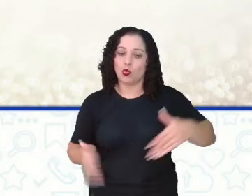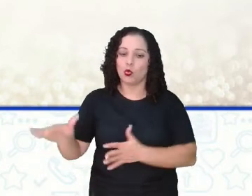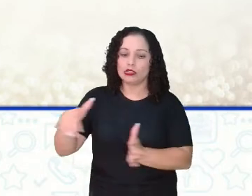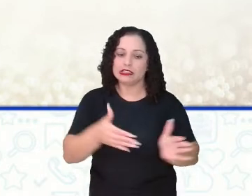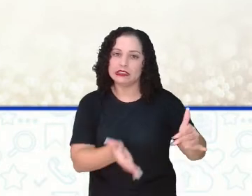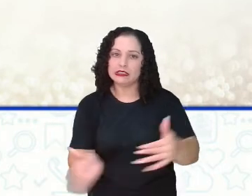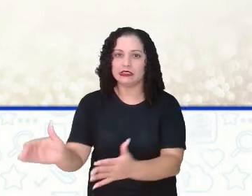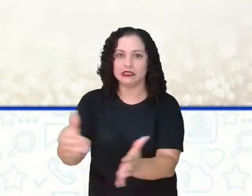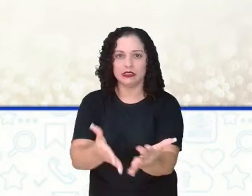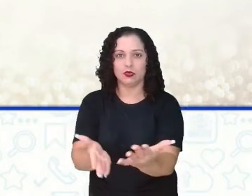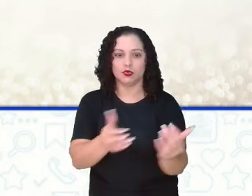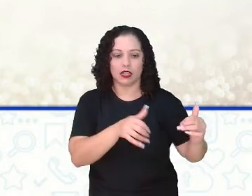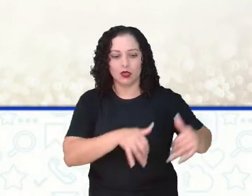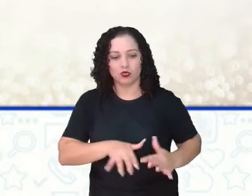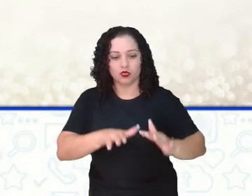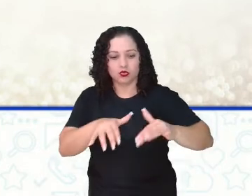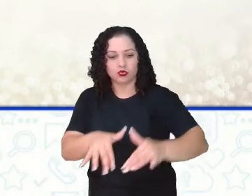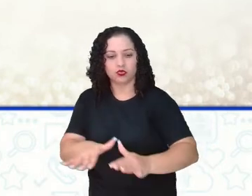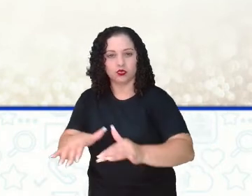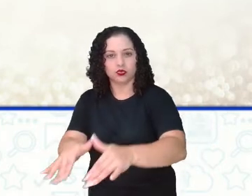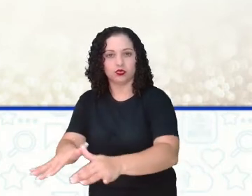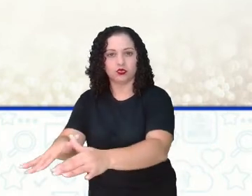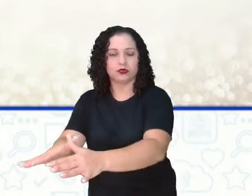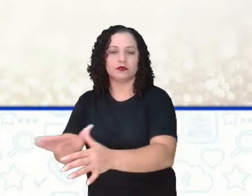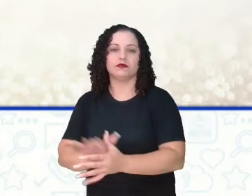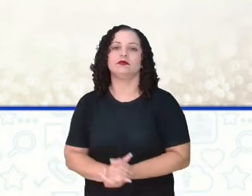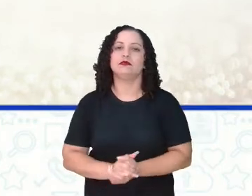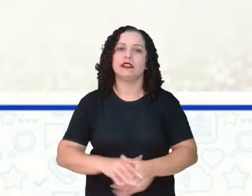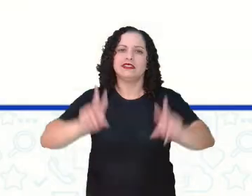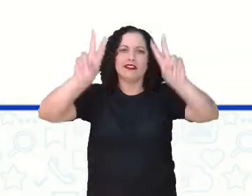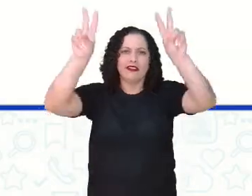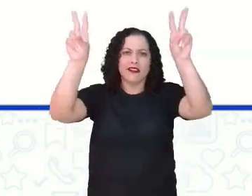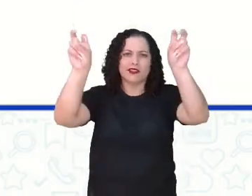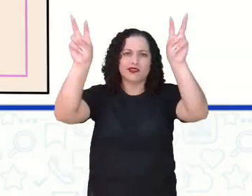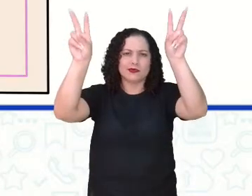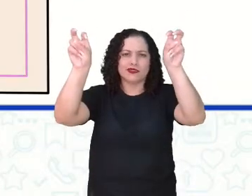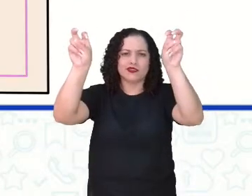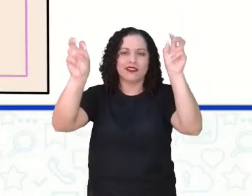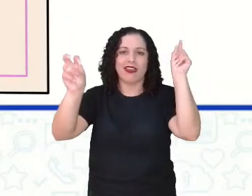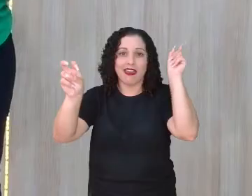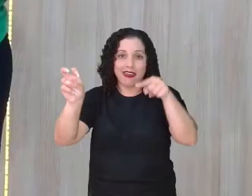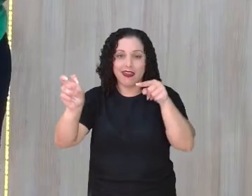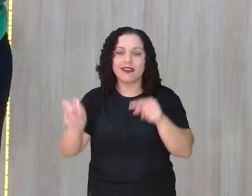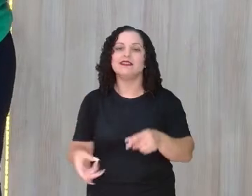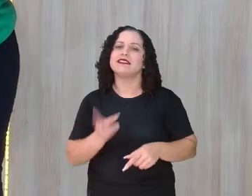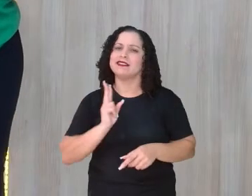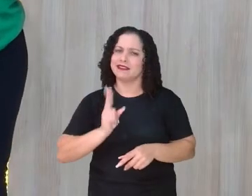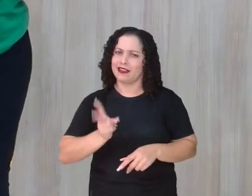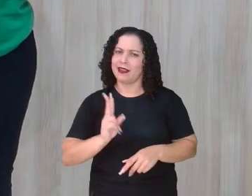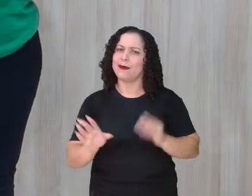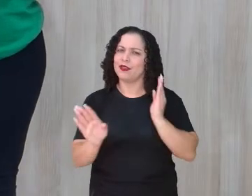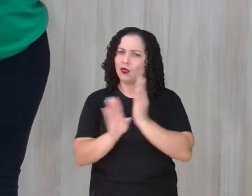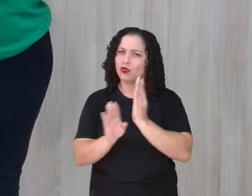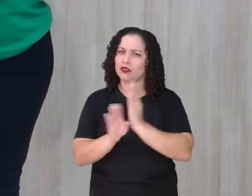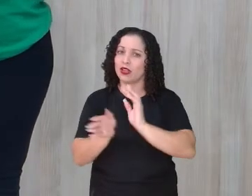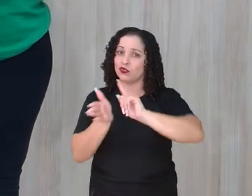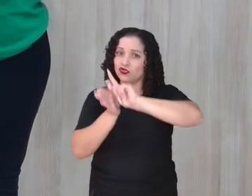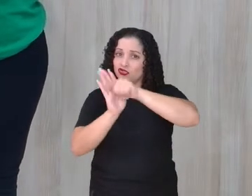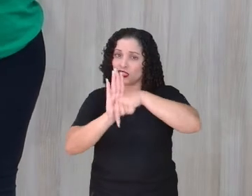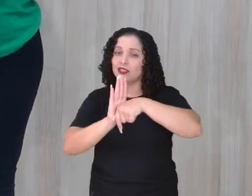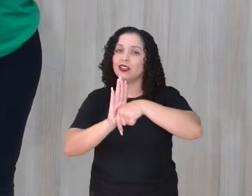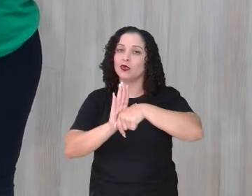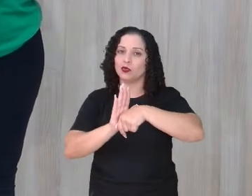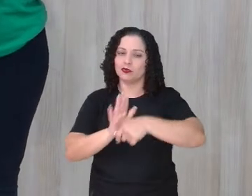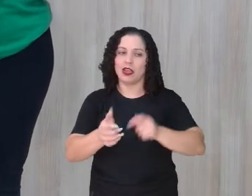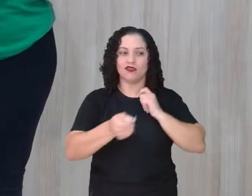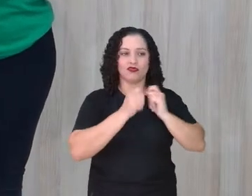o projeto ocorre simultaneamente. Essas aspas, esse sinal gráfico é bem encontrado nos gêneros jornalísticos.